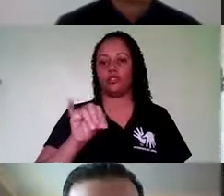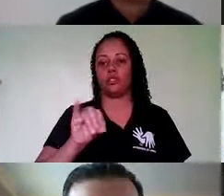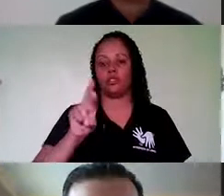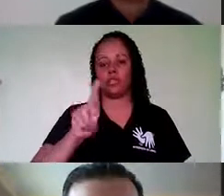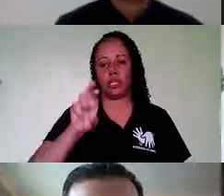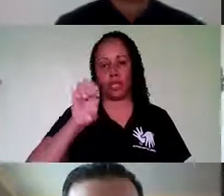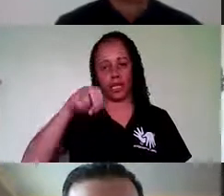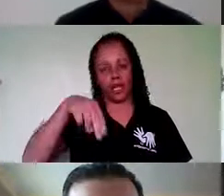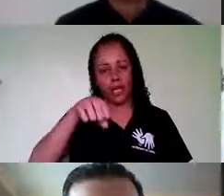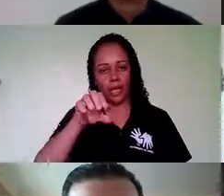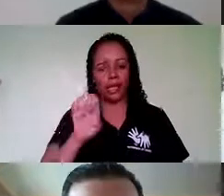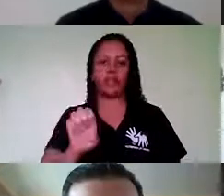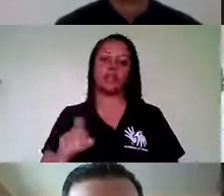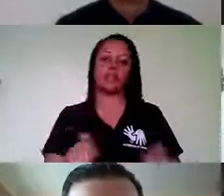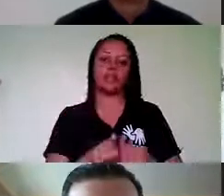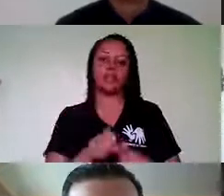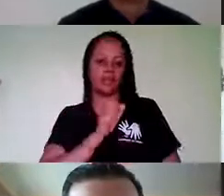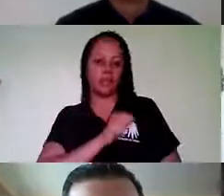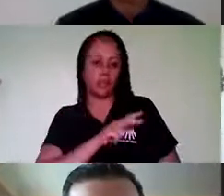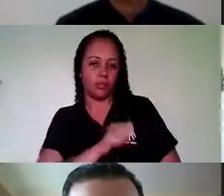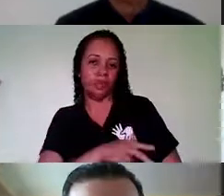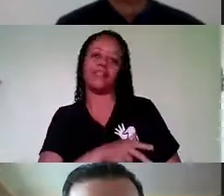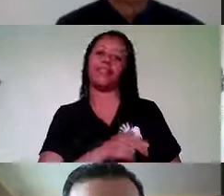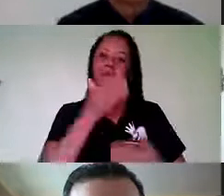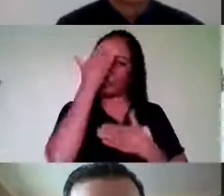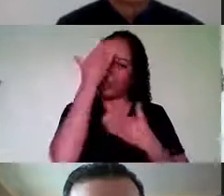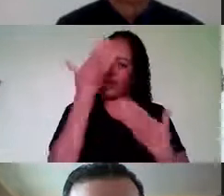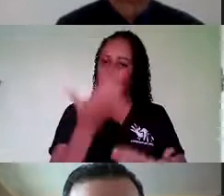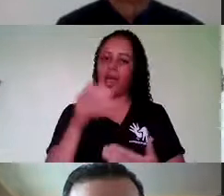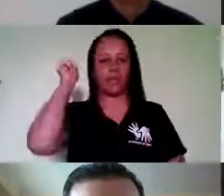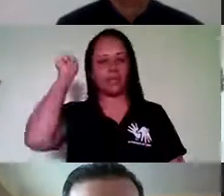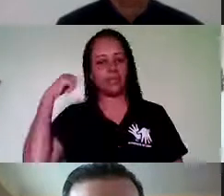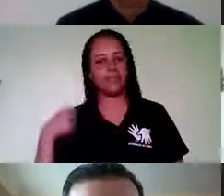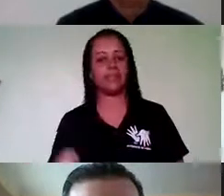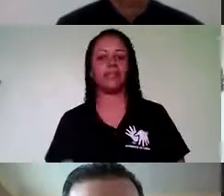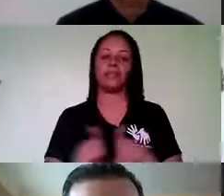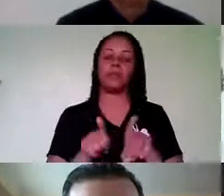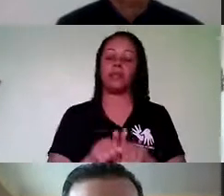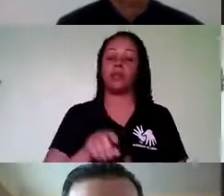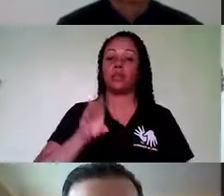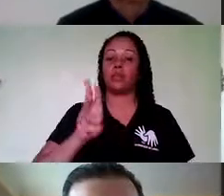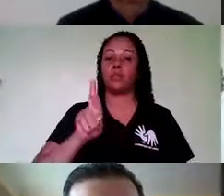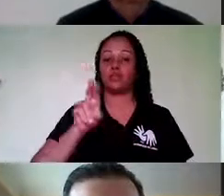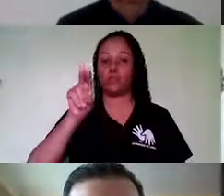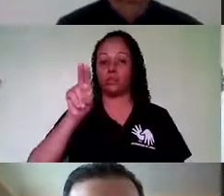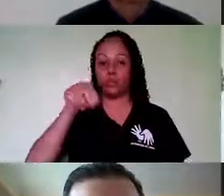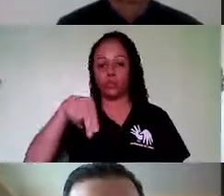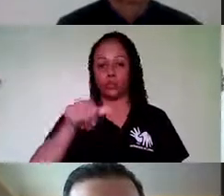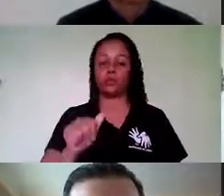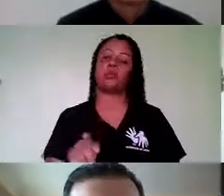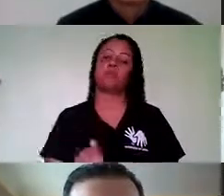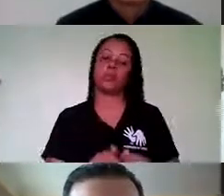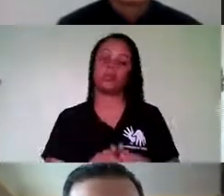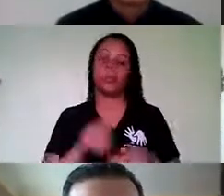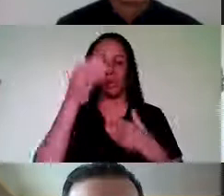pelas intérpretes, viu? Então, Andressa e Bruna, muito obrigada por estarem aqui conosco. E a todos vocês, como eu já disse, obrigada.